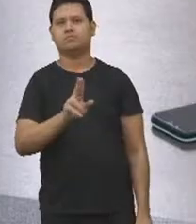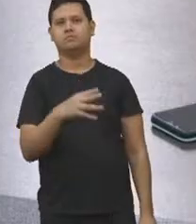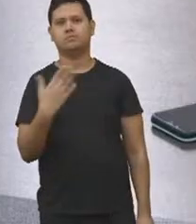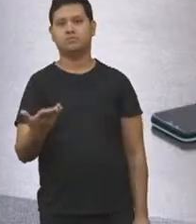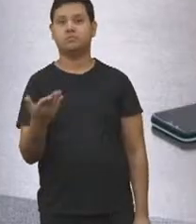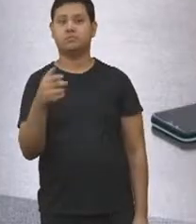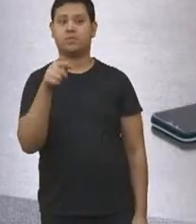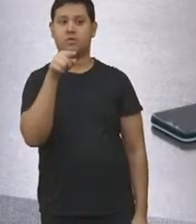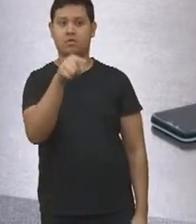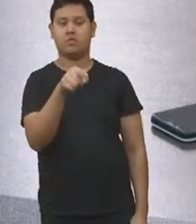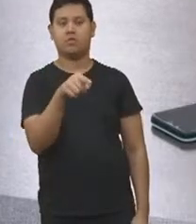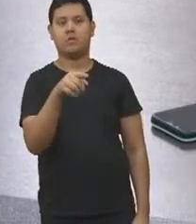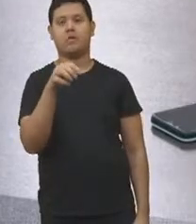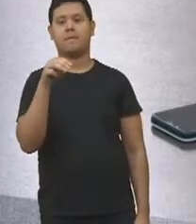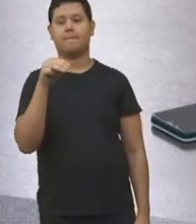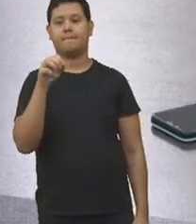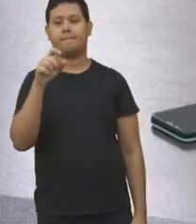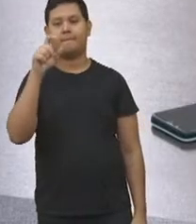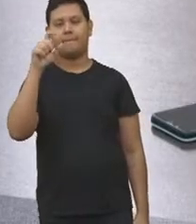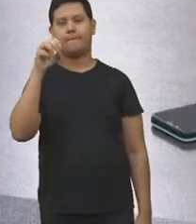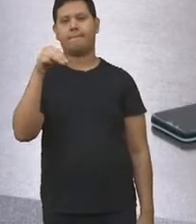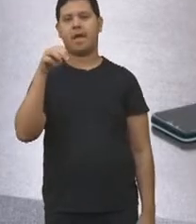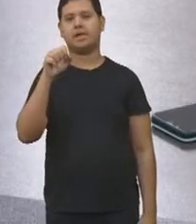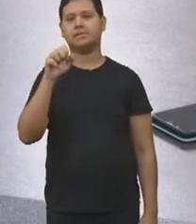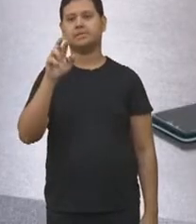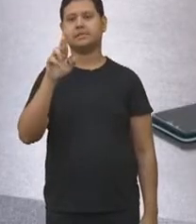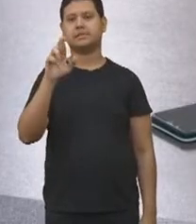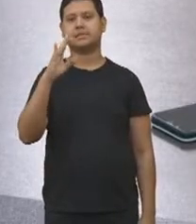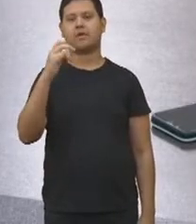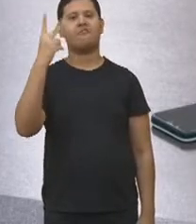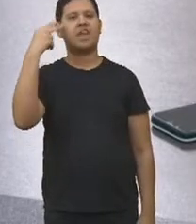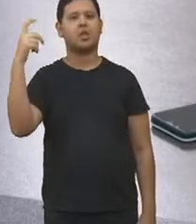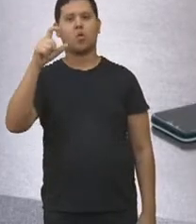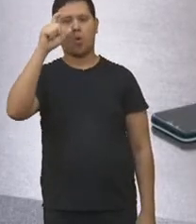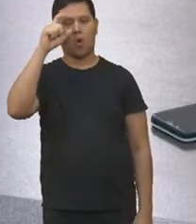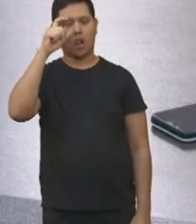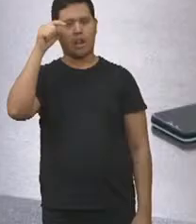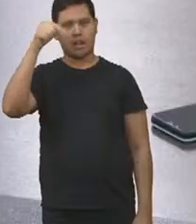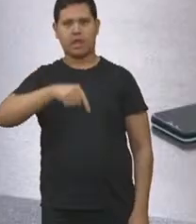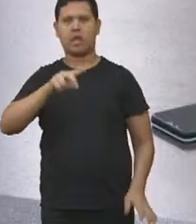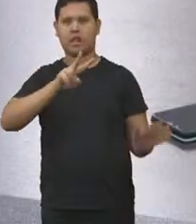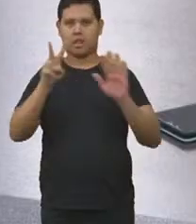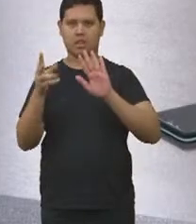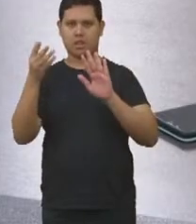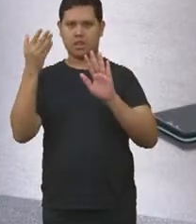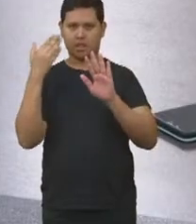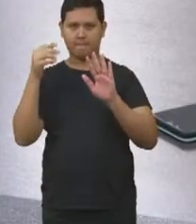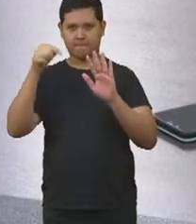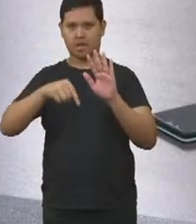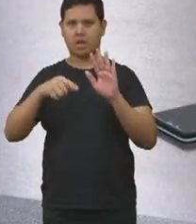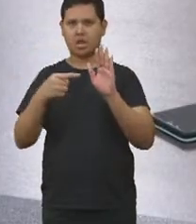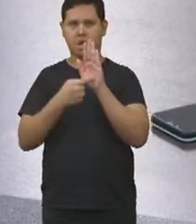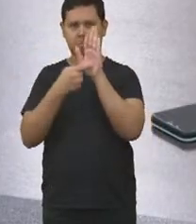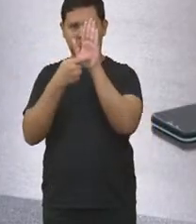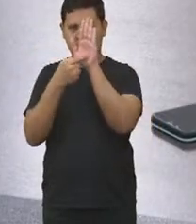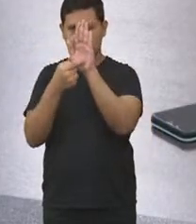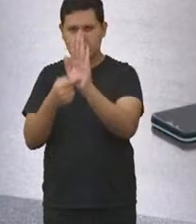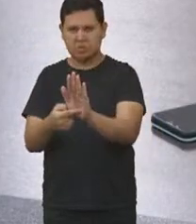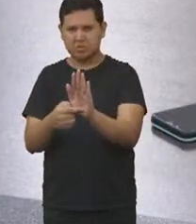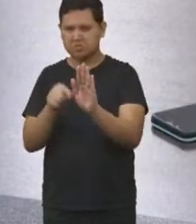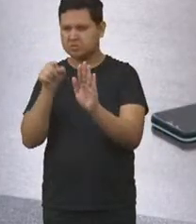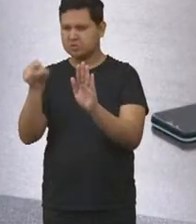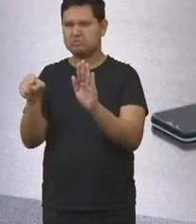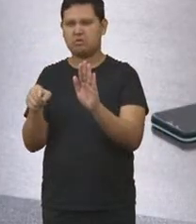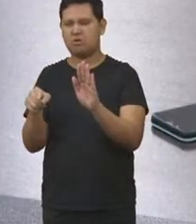E o Marcelo Danta, ele fez um vídeo essa semana no Parque Minha Lua, mostrou todas as cadeiras, tudo